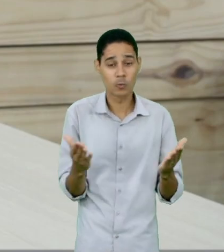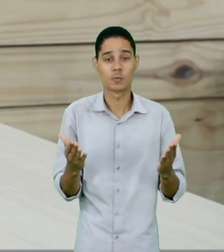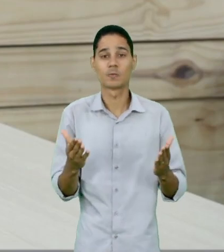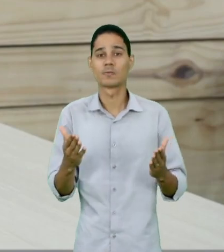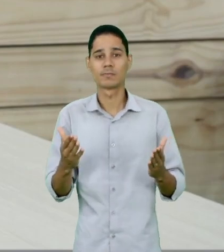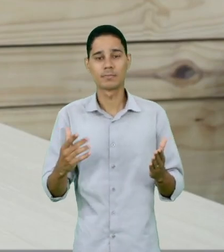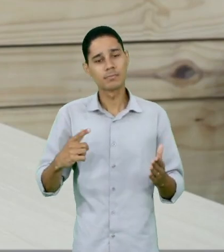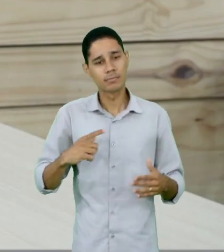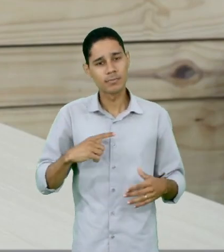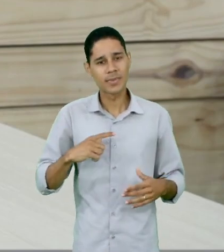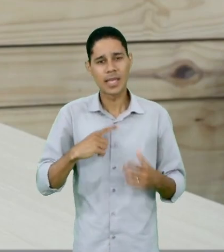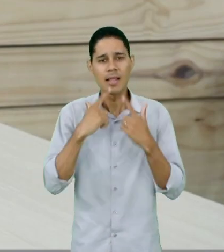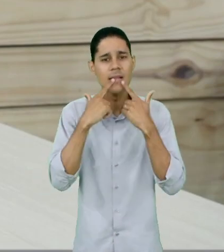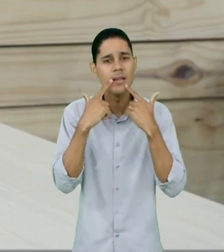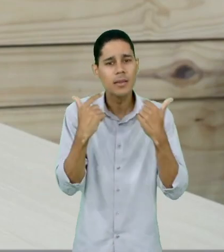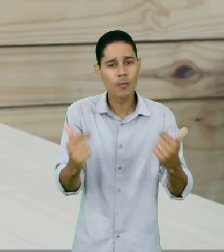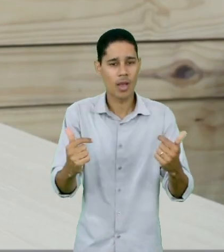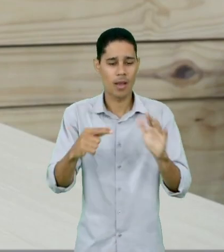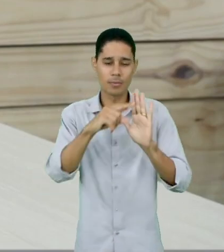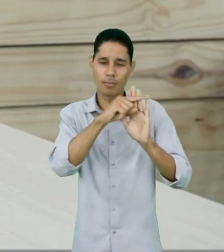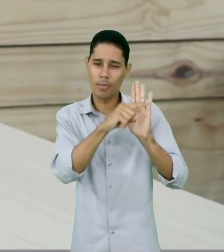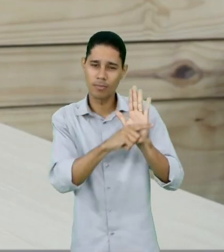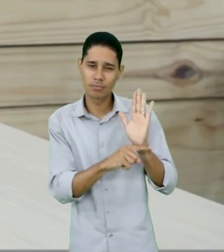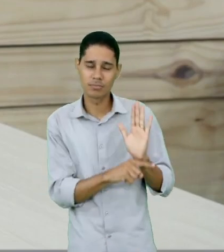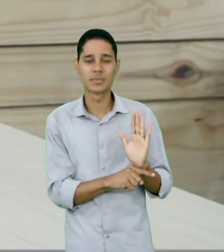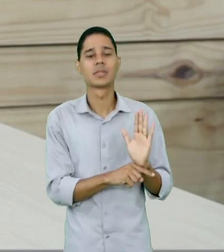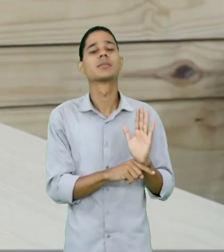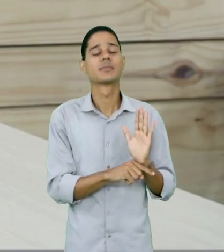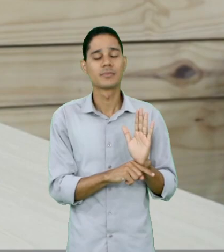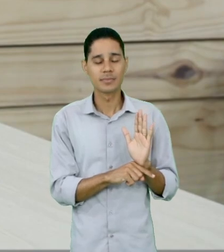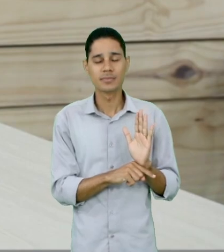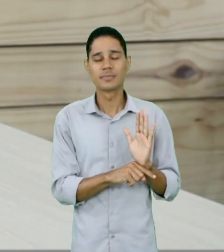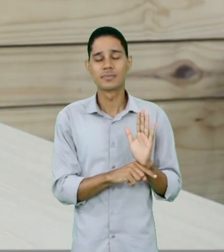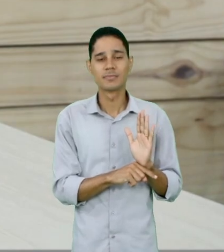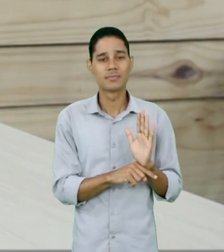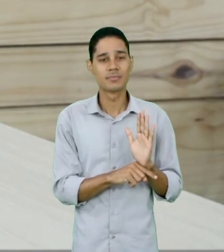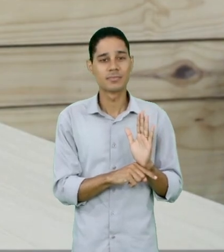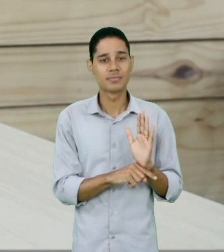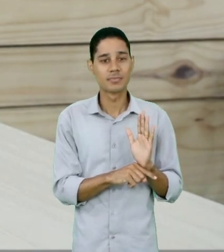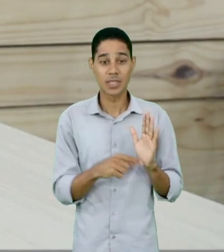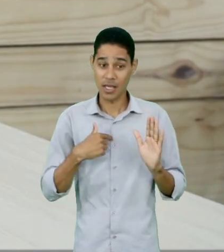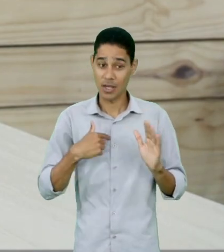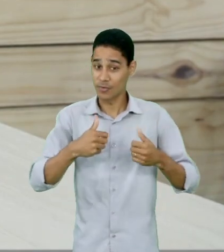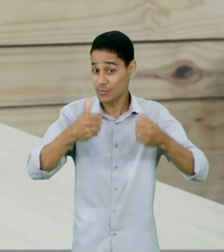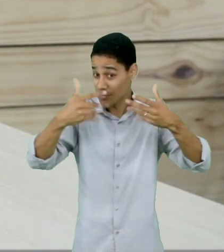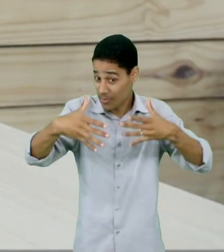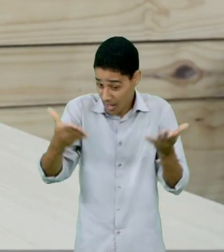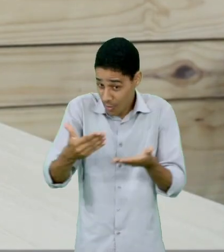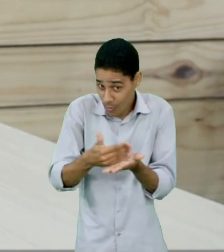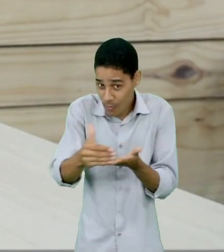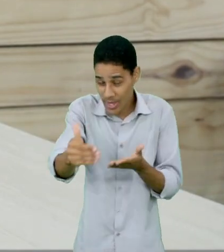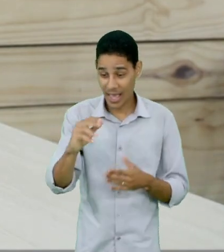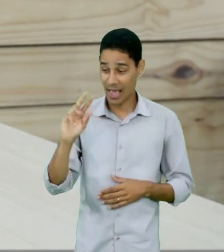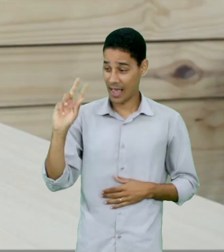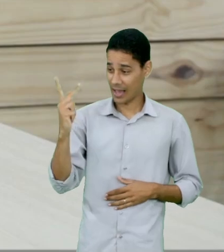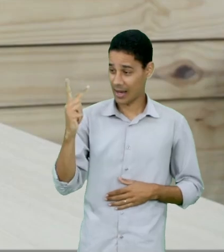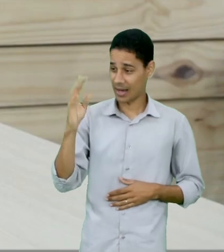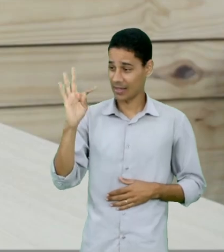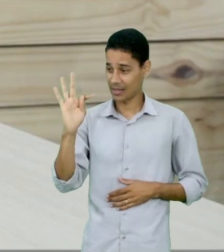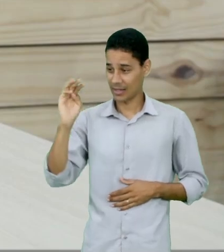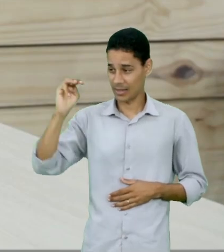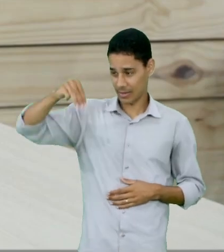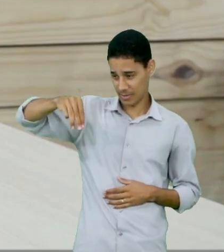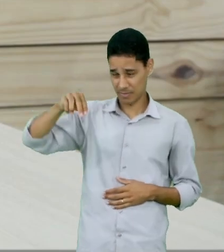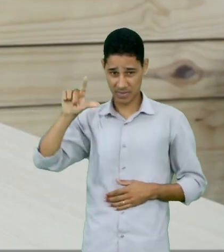das linguagens de programação, tá? E já vou falar logo do começo. HTML não é linguagem de